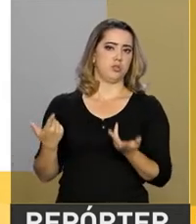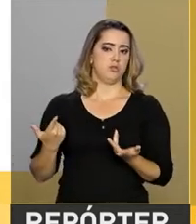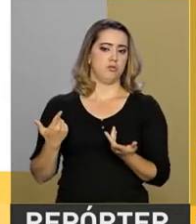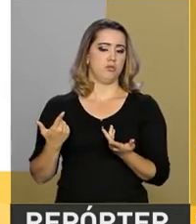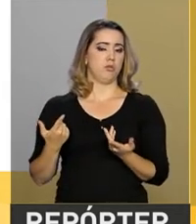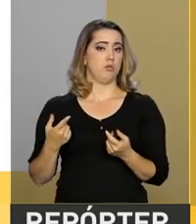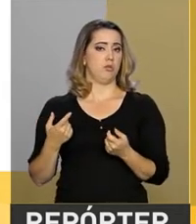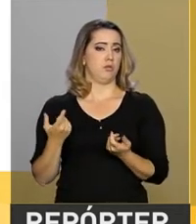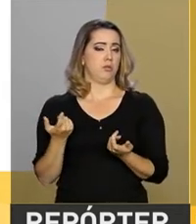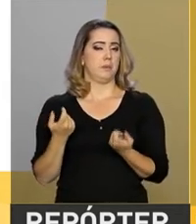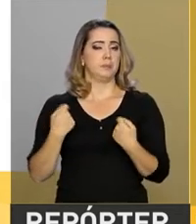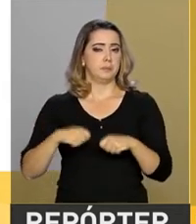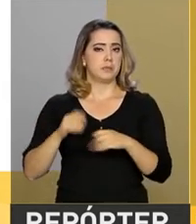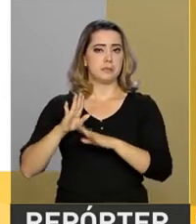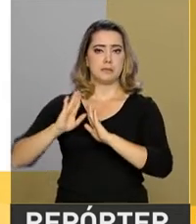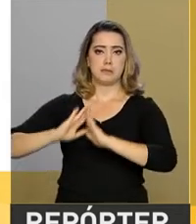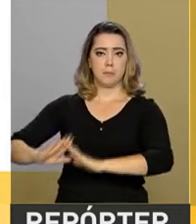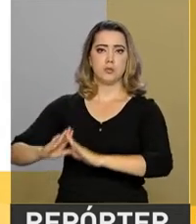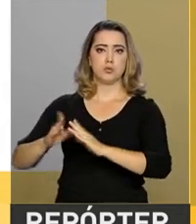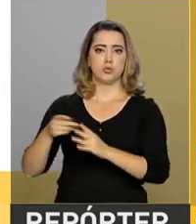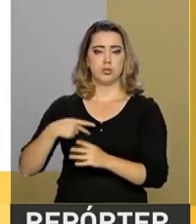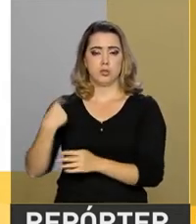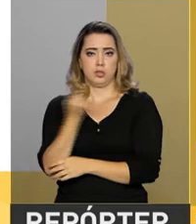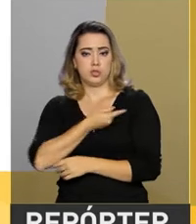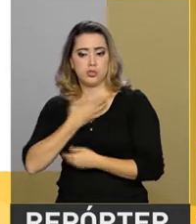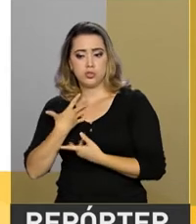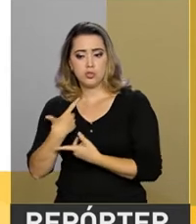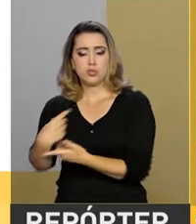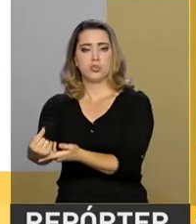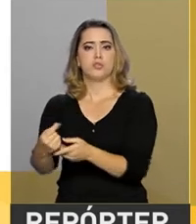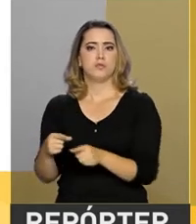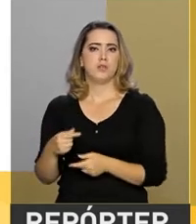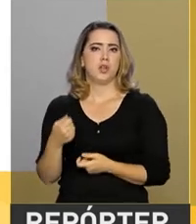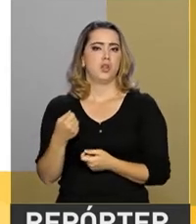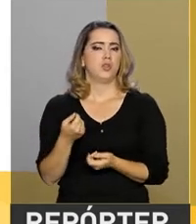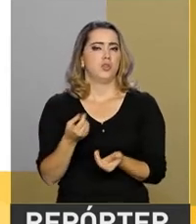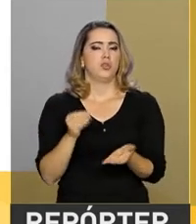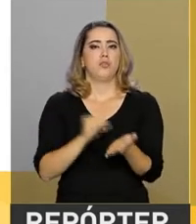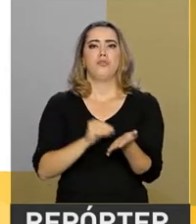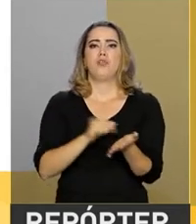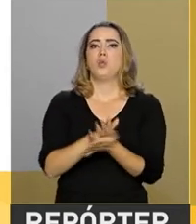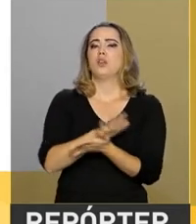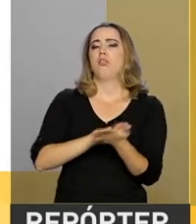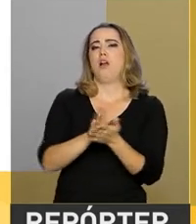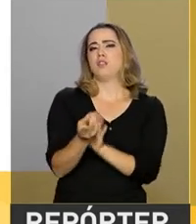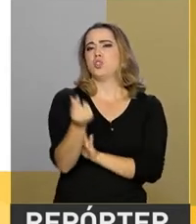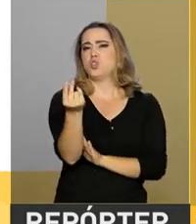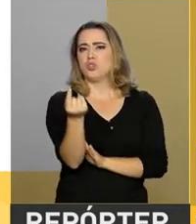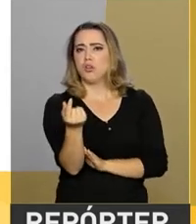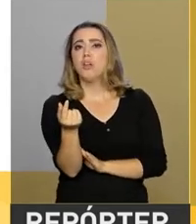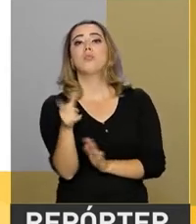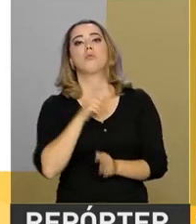rua, é porque nós não fomos solicitados, não por falta de um centavo sequer. Aliás, o presidente Temer